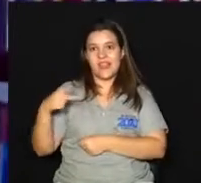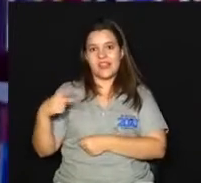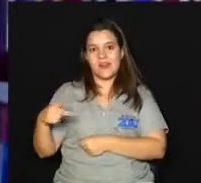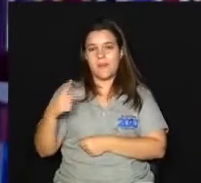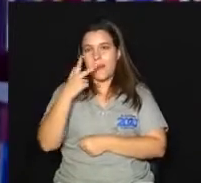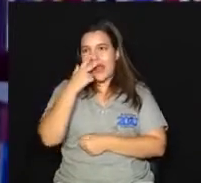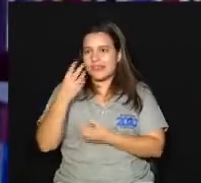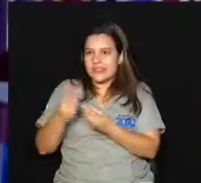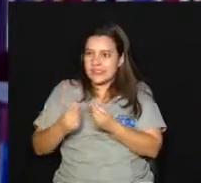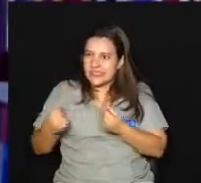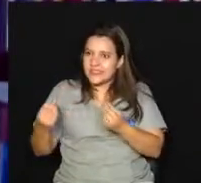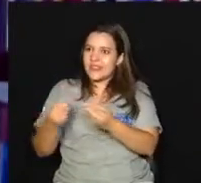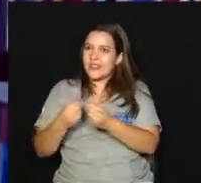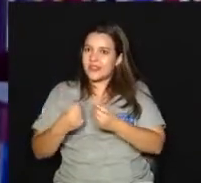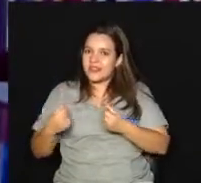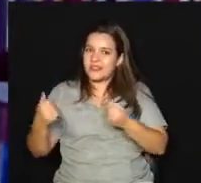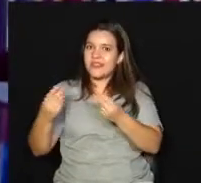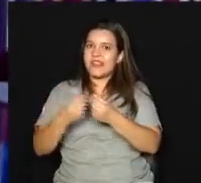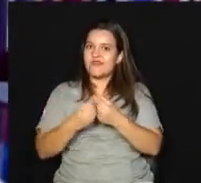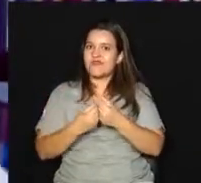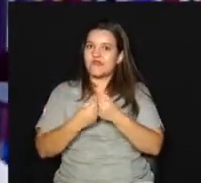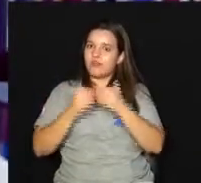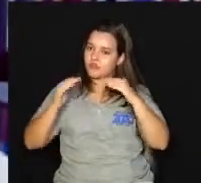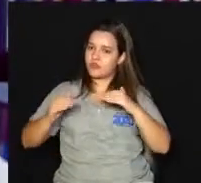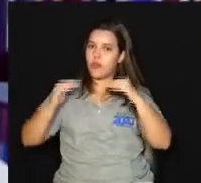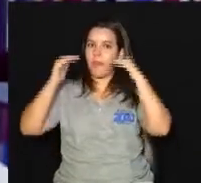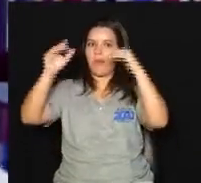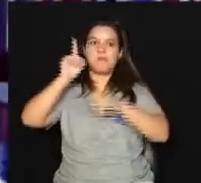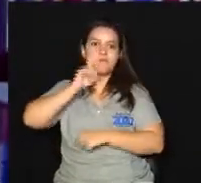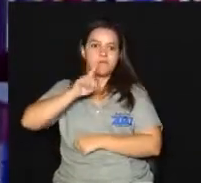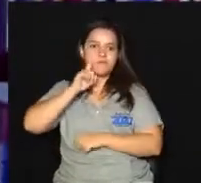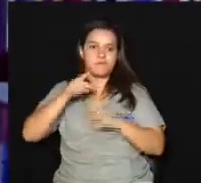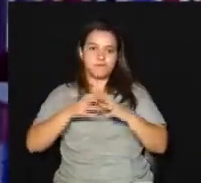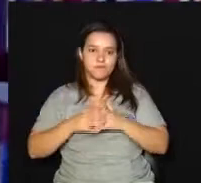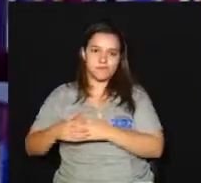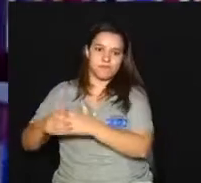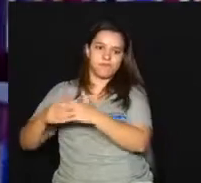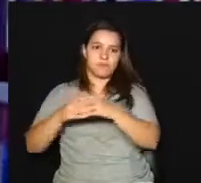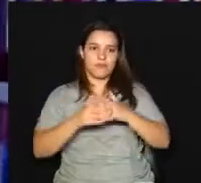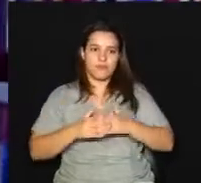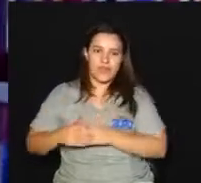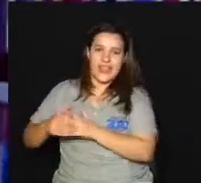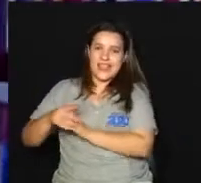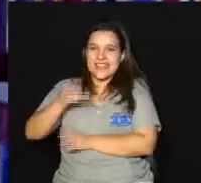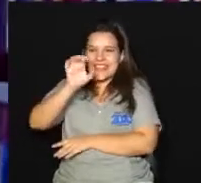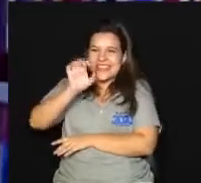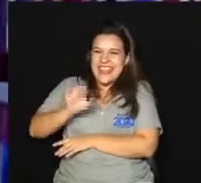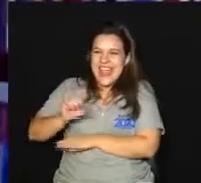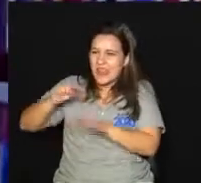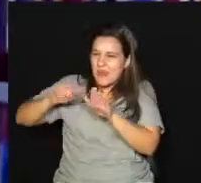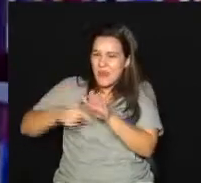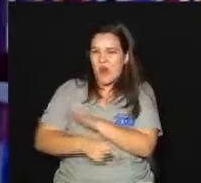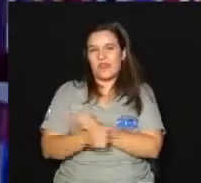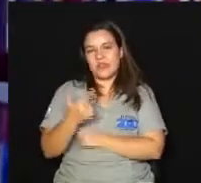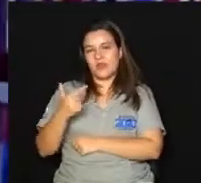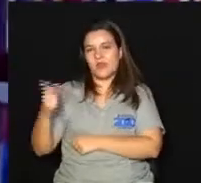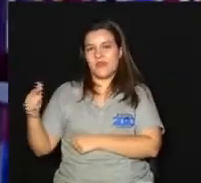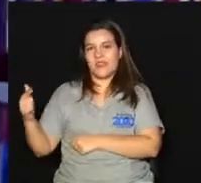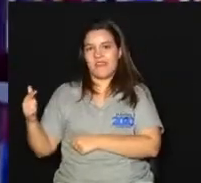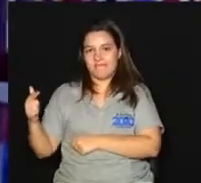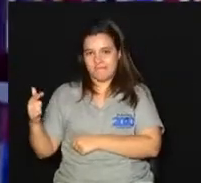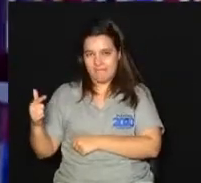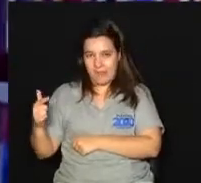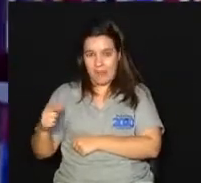uma lógica do Império Americano. E, portanto, os elementos liberais que fundam